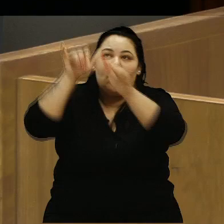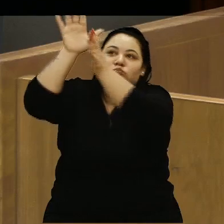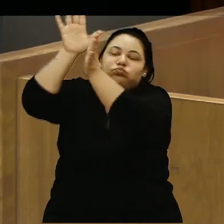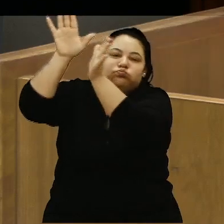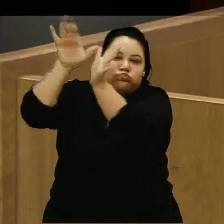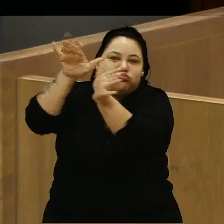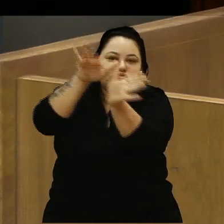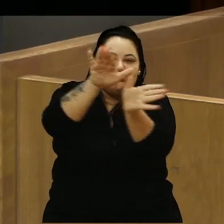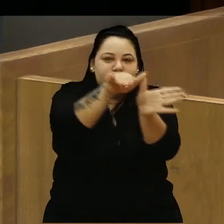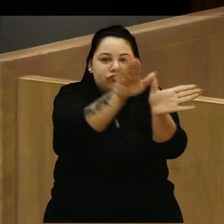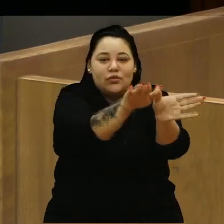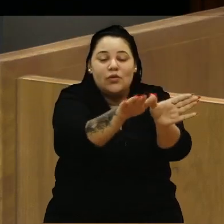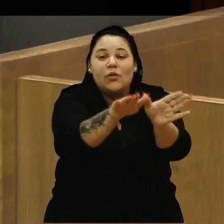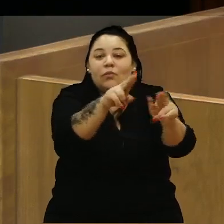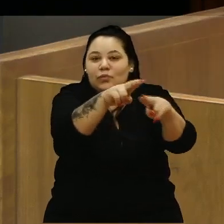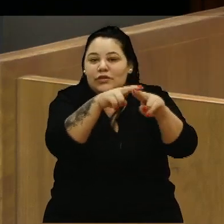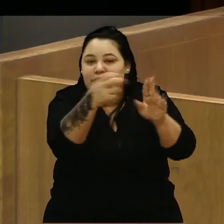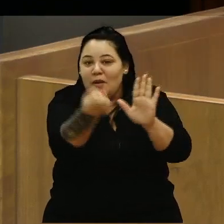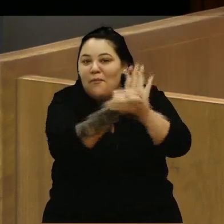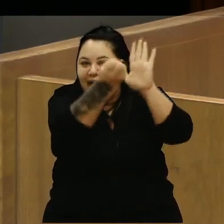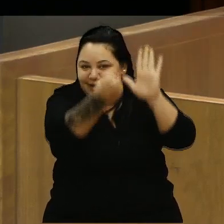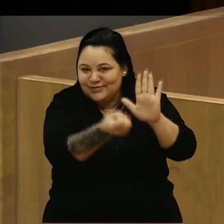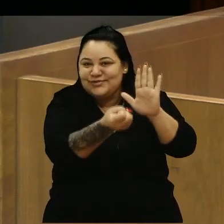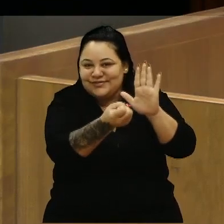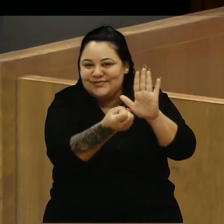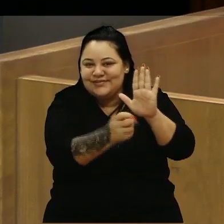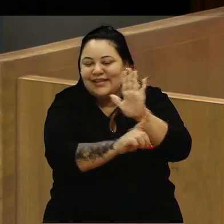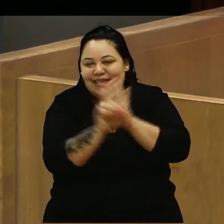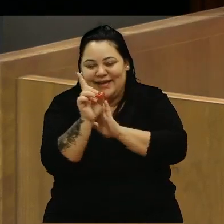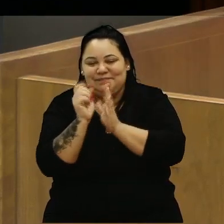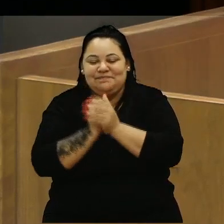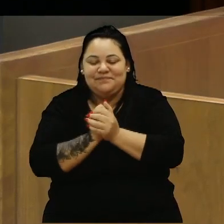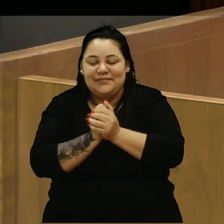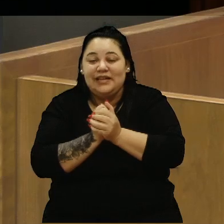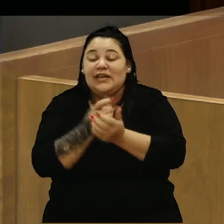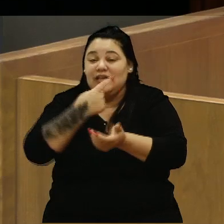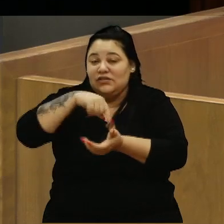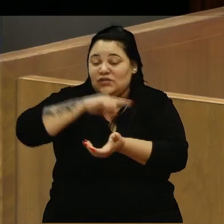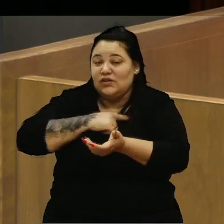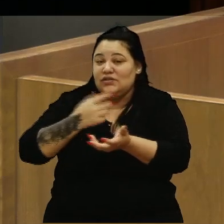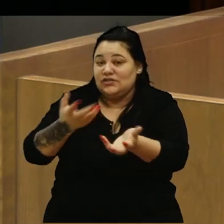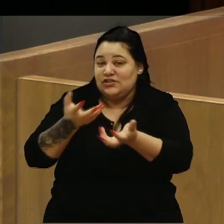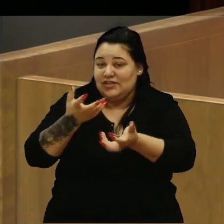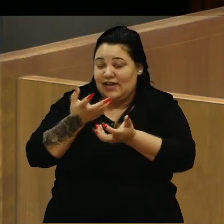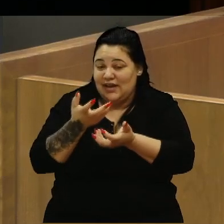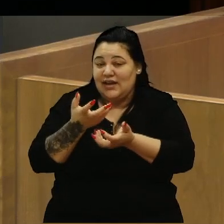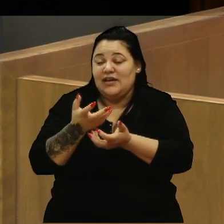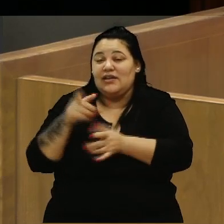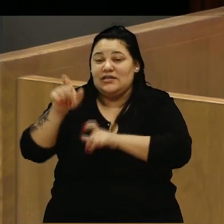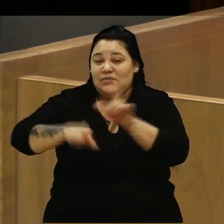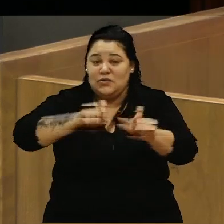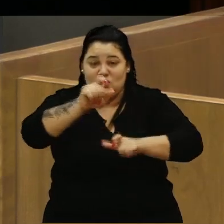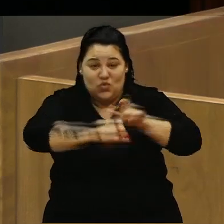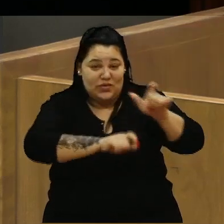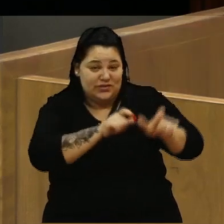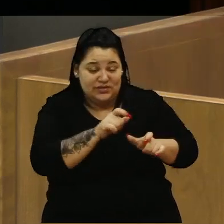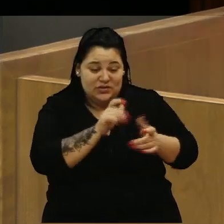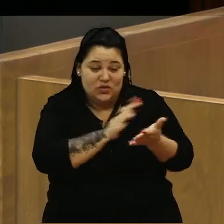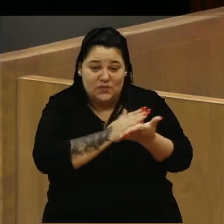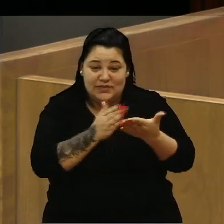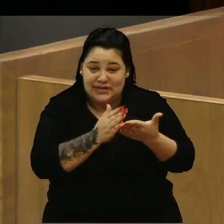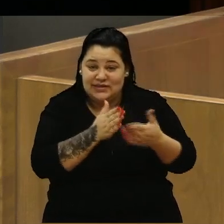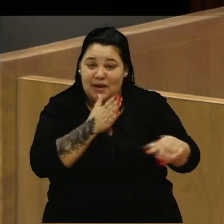ele foi colocado como símbolo do Vale Trentino. E a gente gostaria que as pessoas começassem